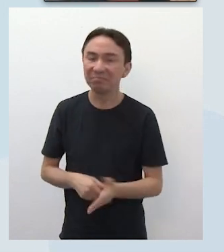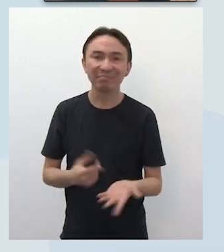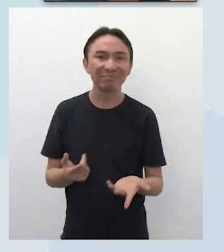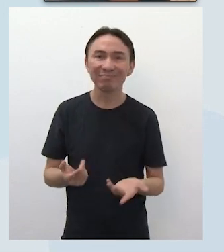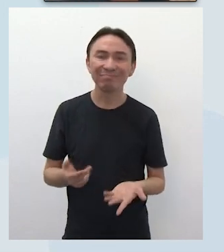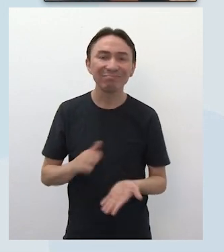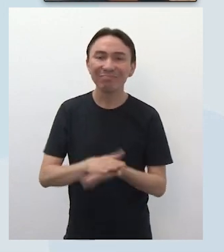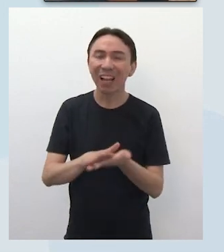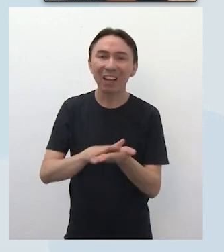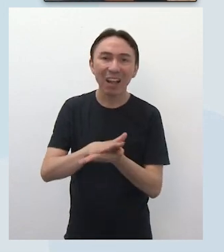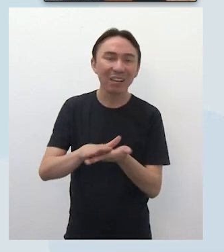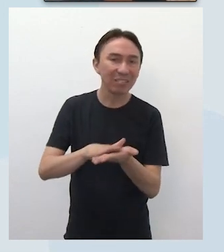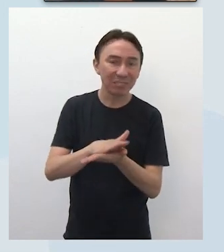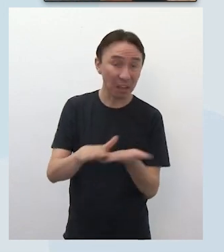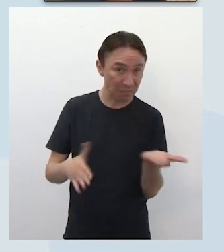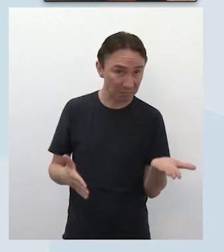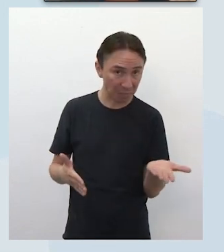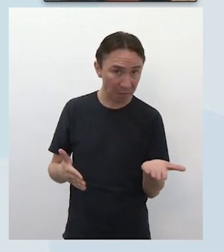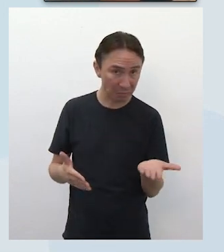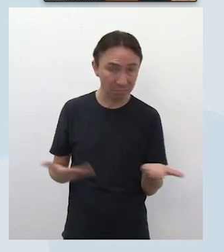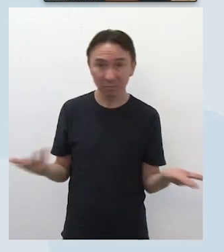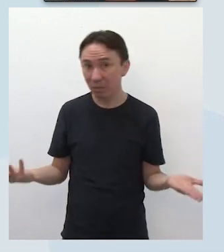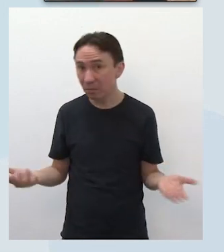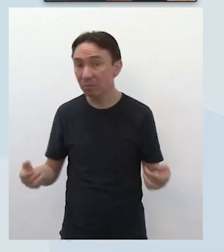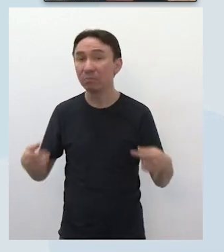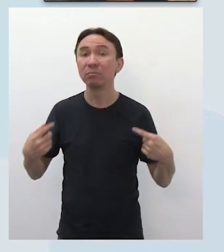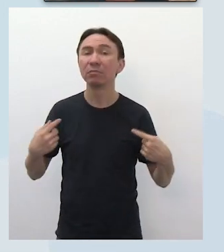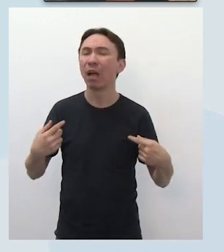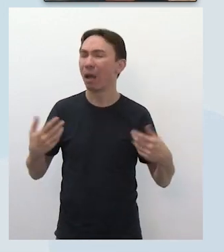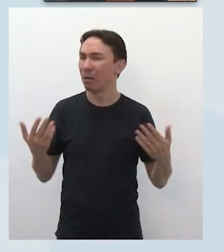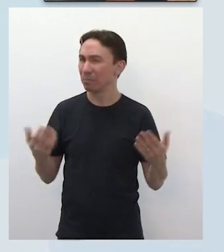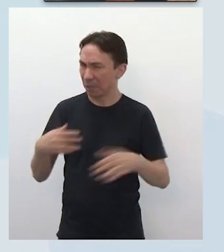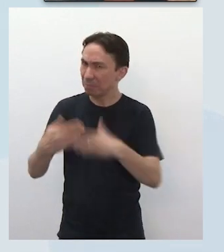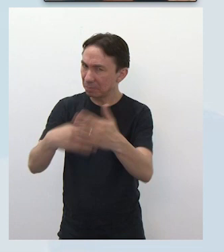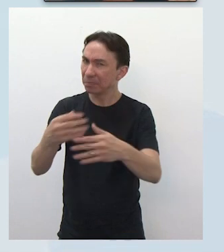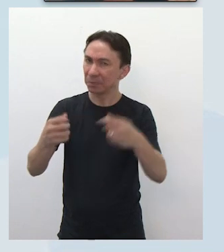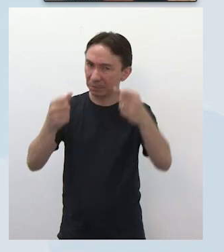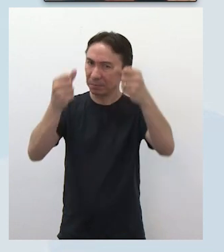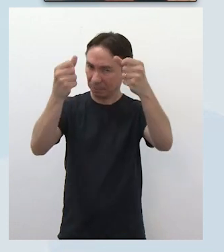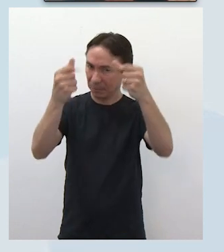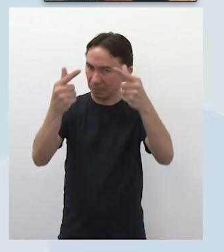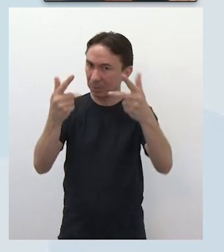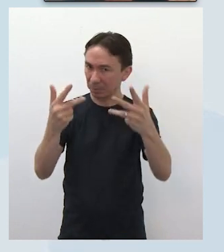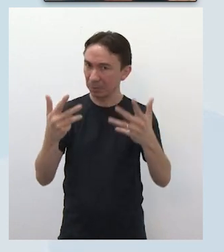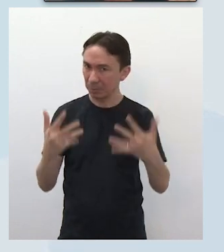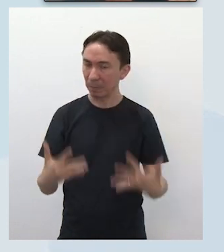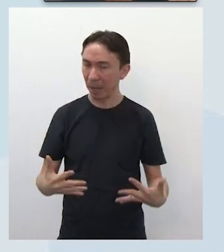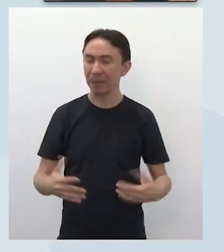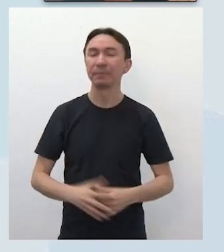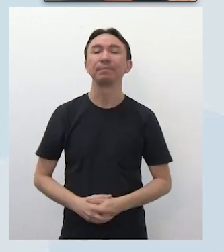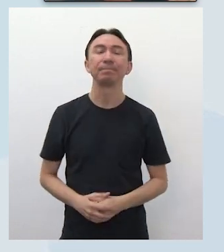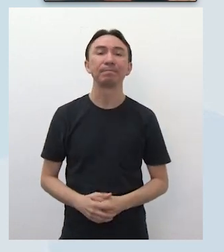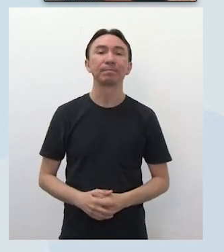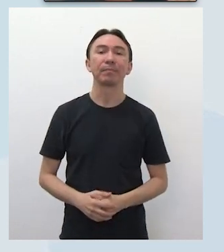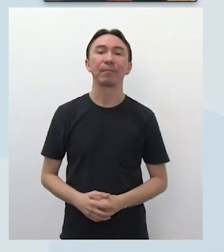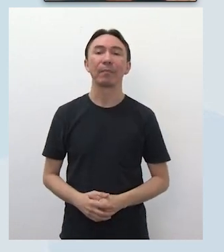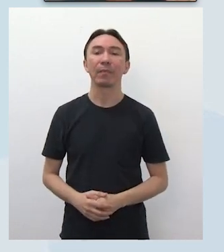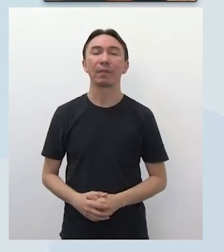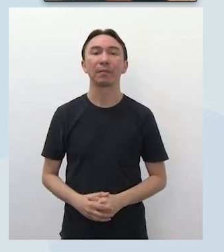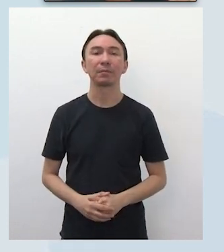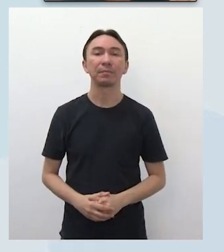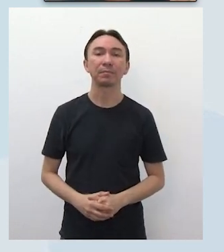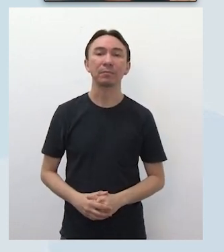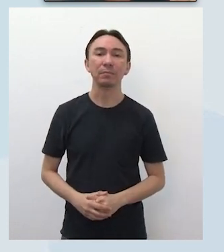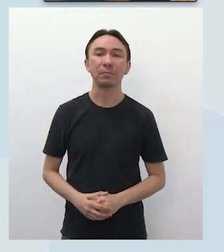senso comunitário maior. Mas a gente vai esmiuçando isso ao longo da nossa fala. Então, para poder